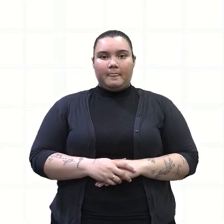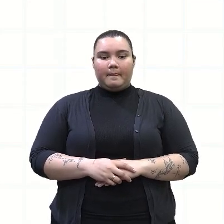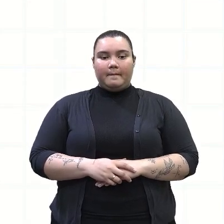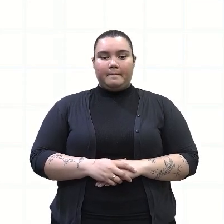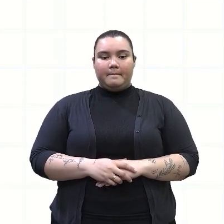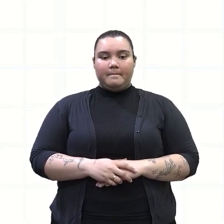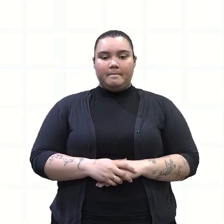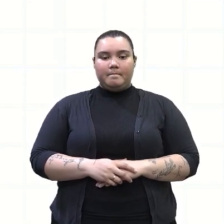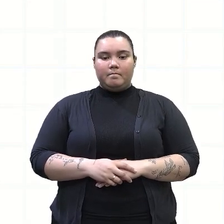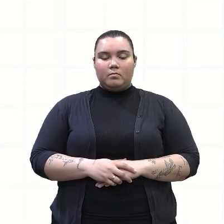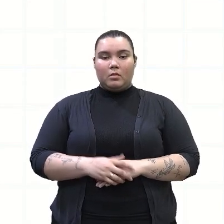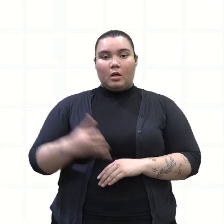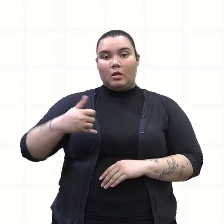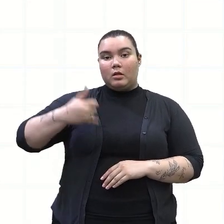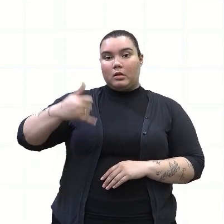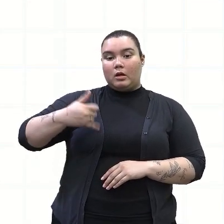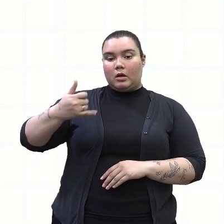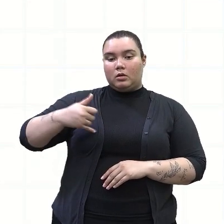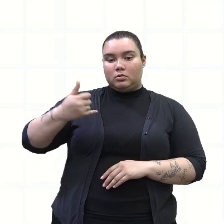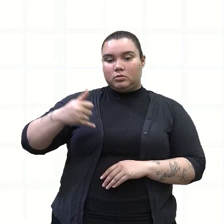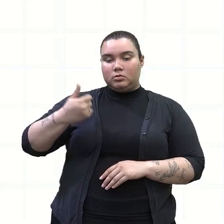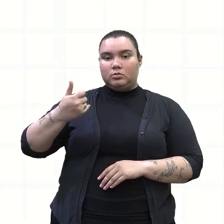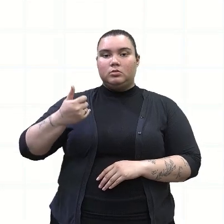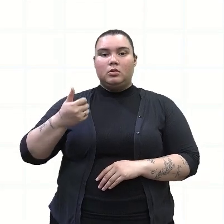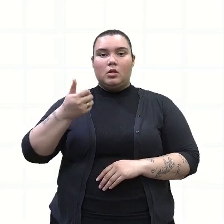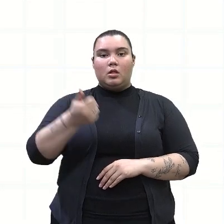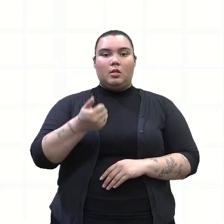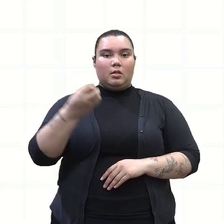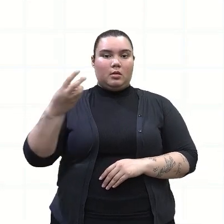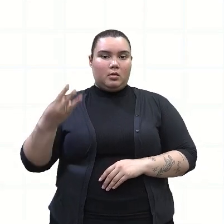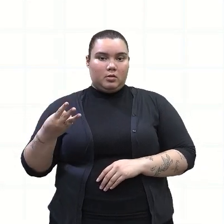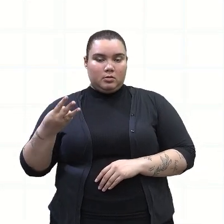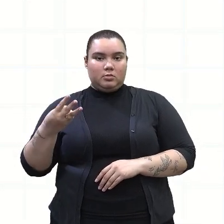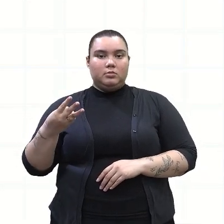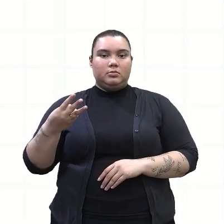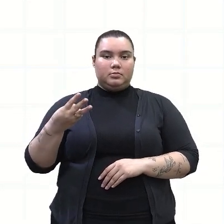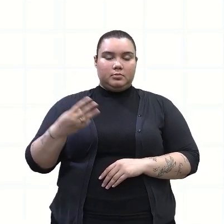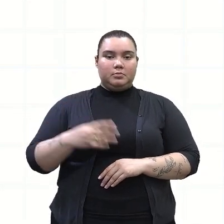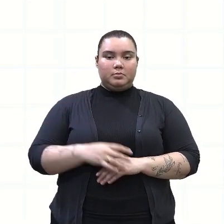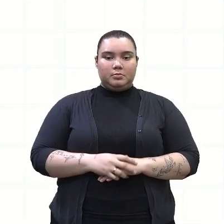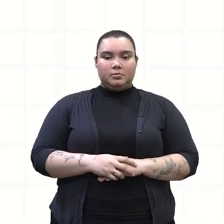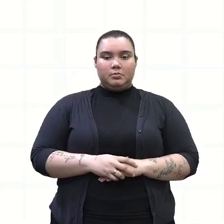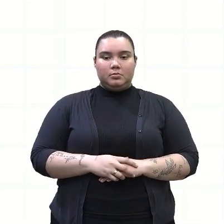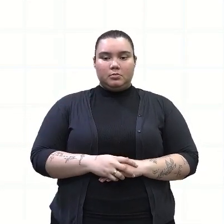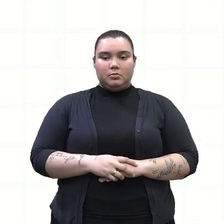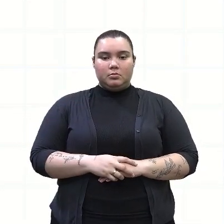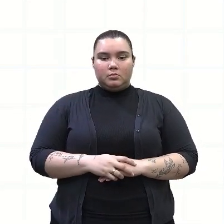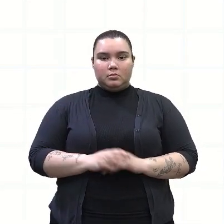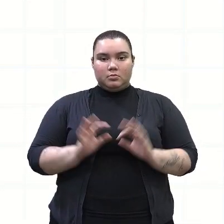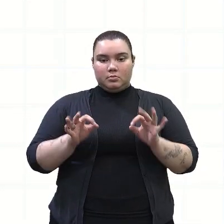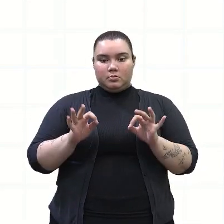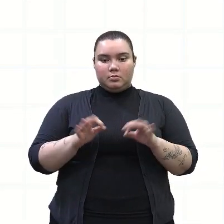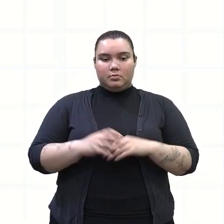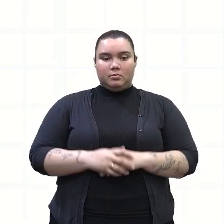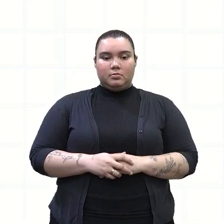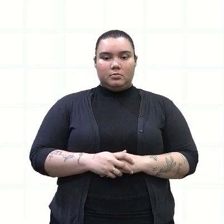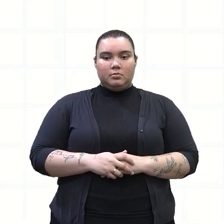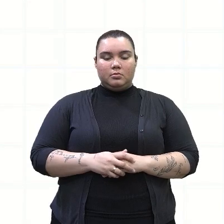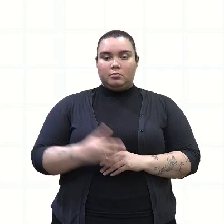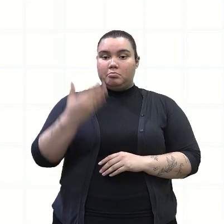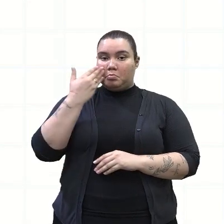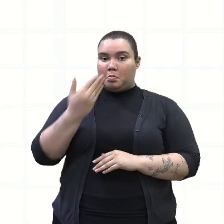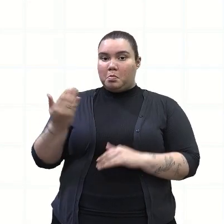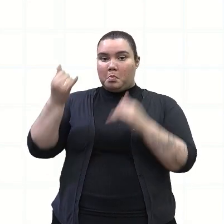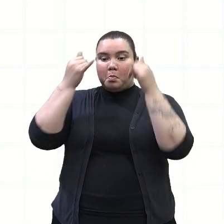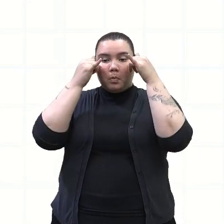Então, quantos anos ele tem? Ele tem 13 anos. 13-year-old, né? Então, esse bonito boi,